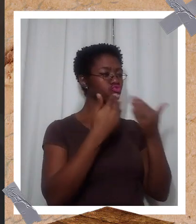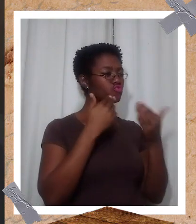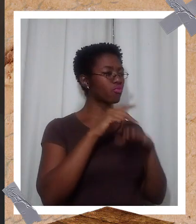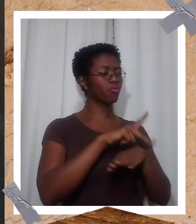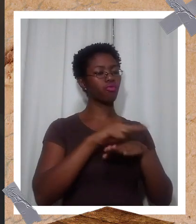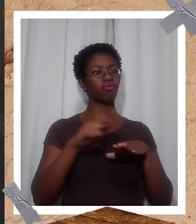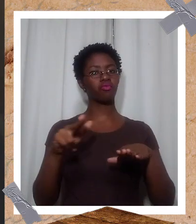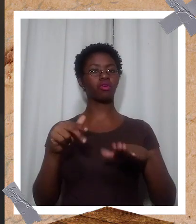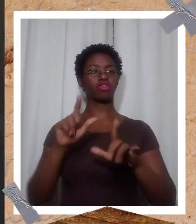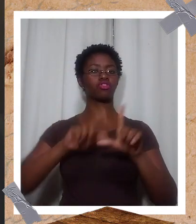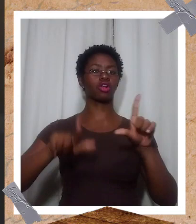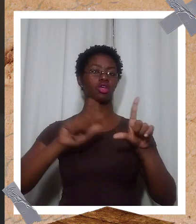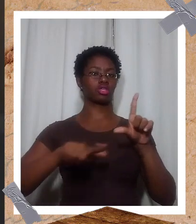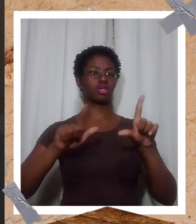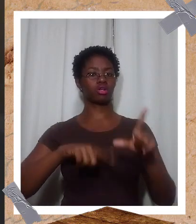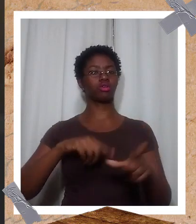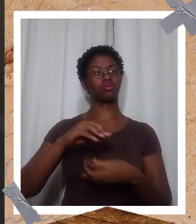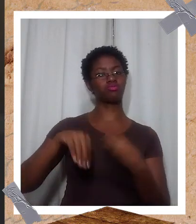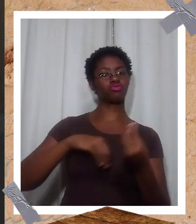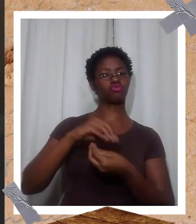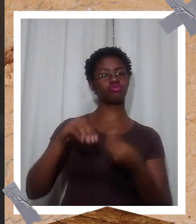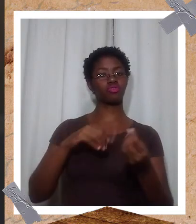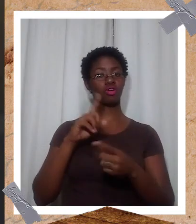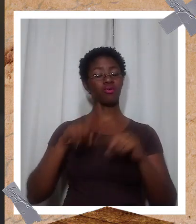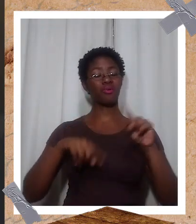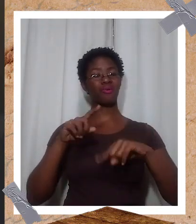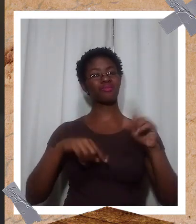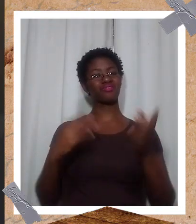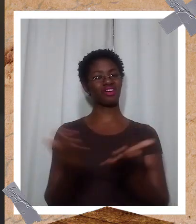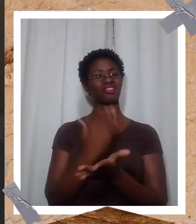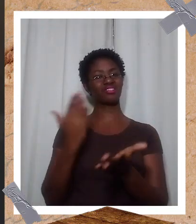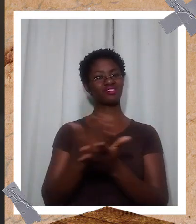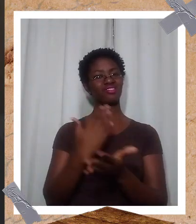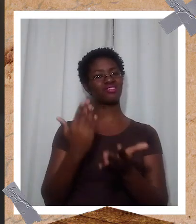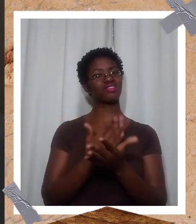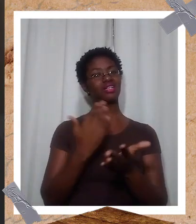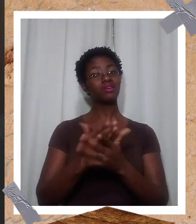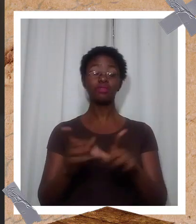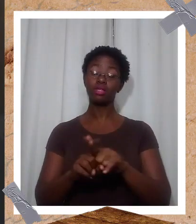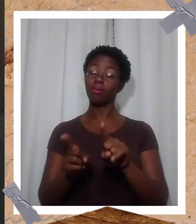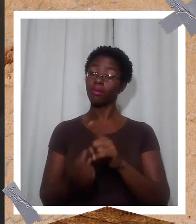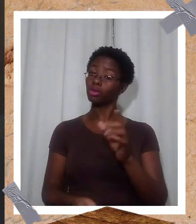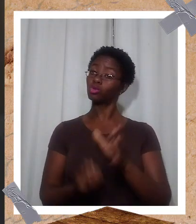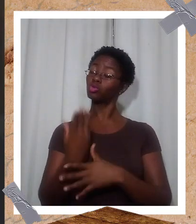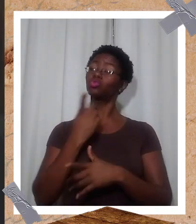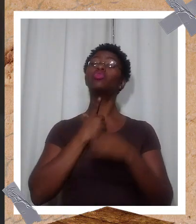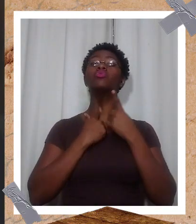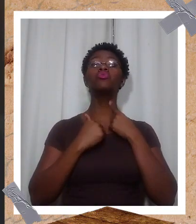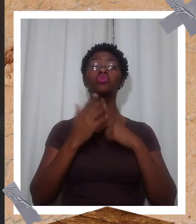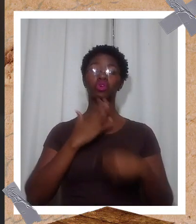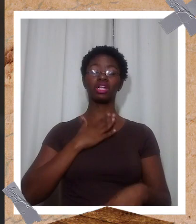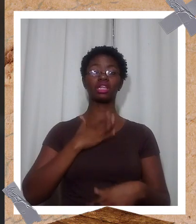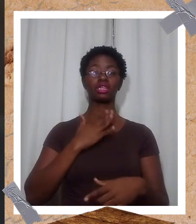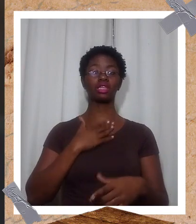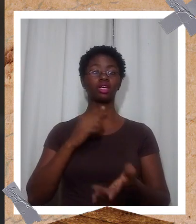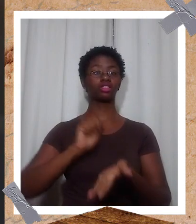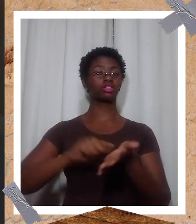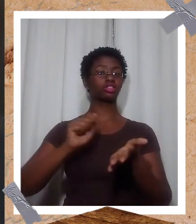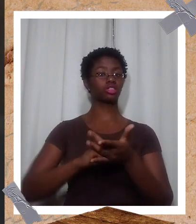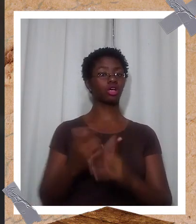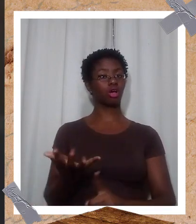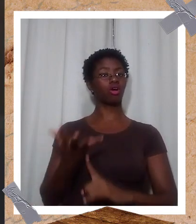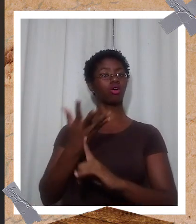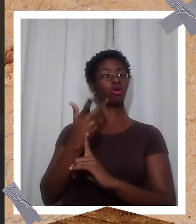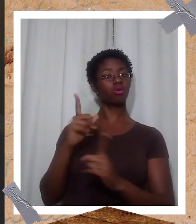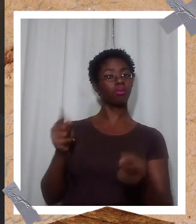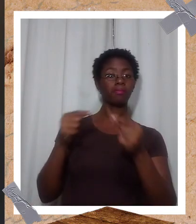pessoas, crianças com o objeto livro, né. E foi aí que nasceu o desejo também de escrever obras